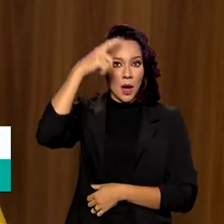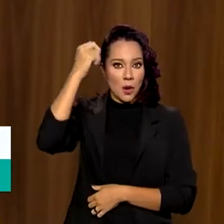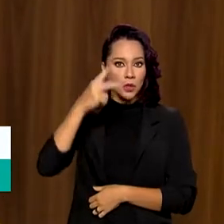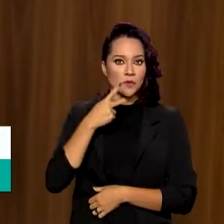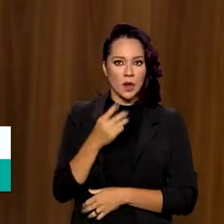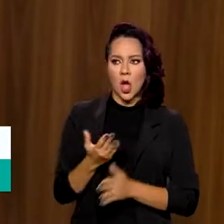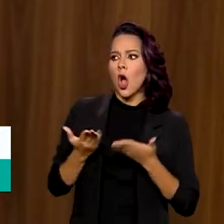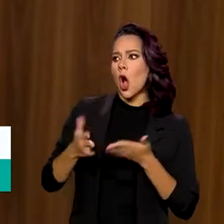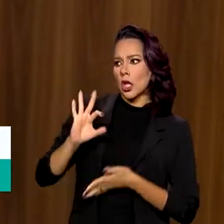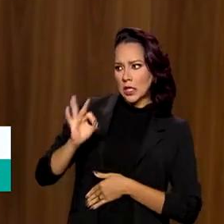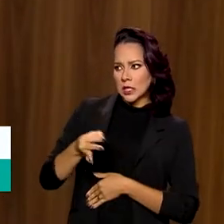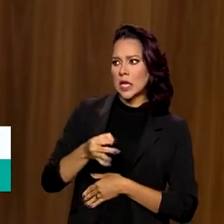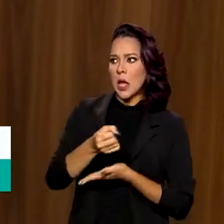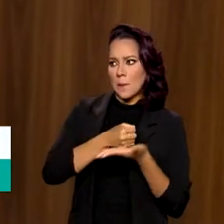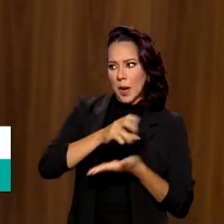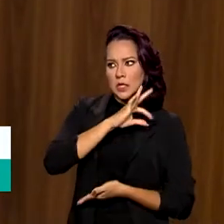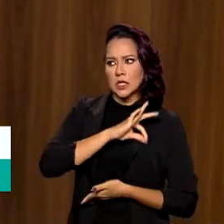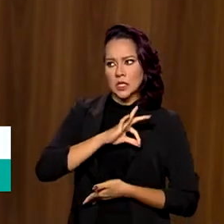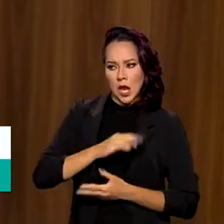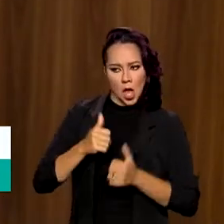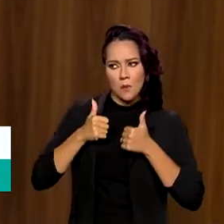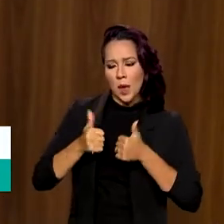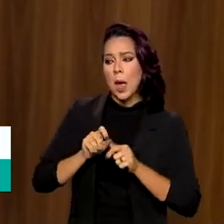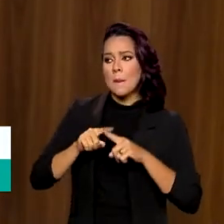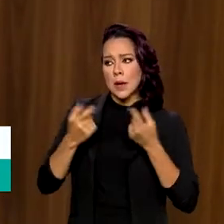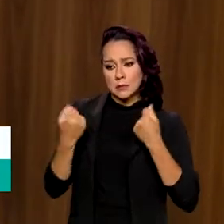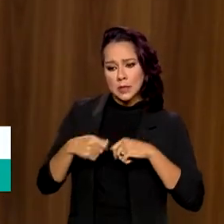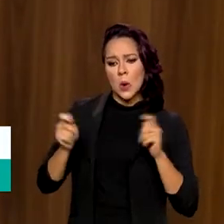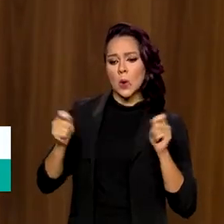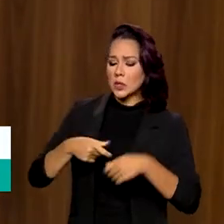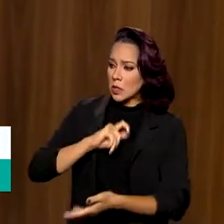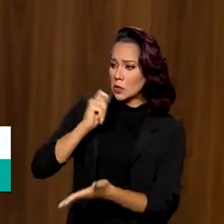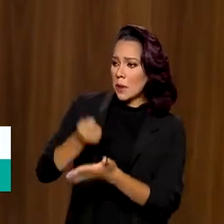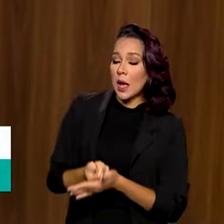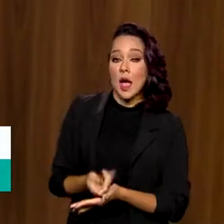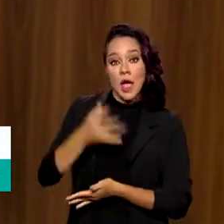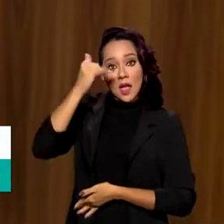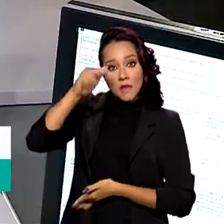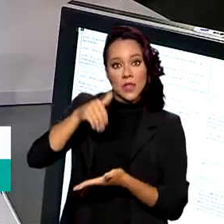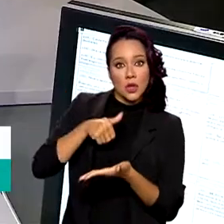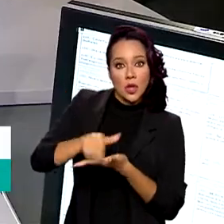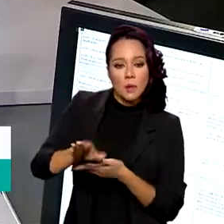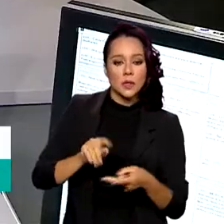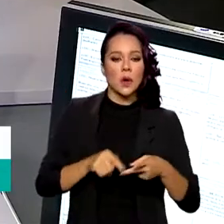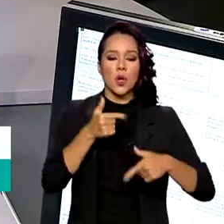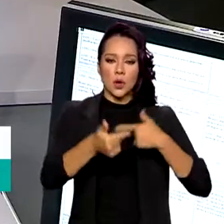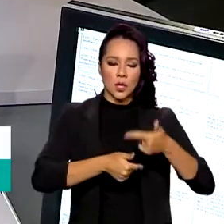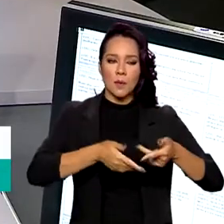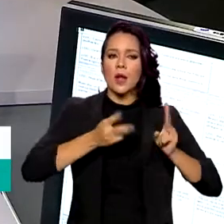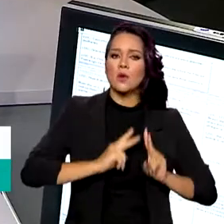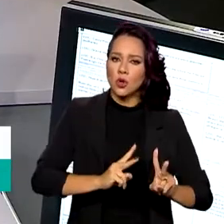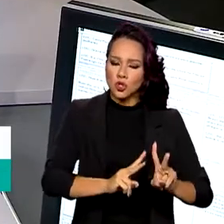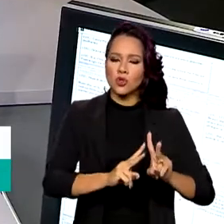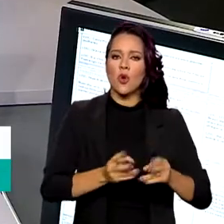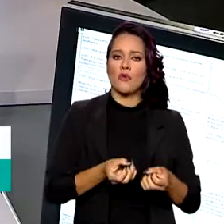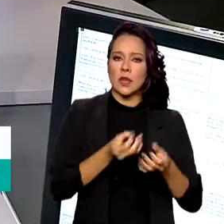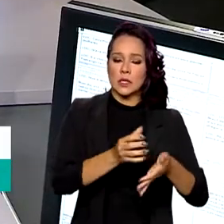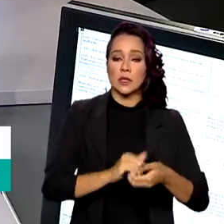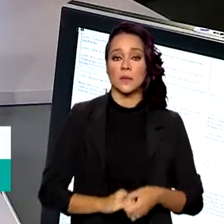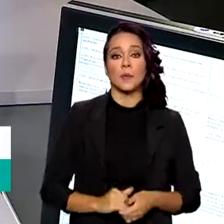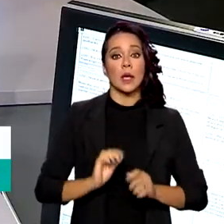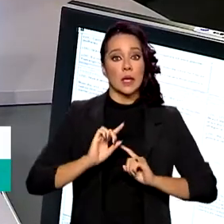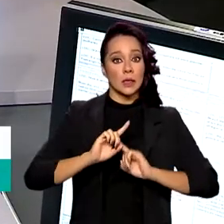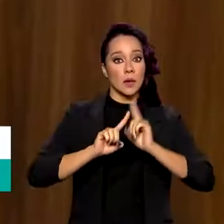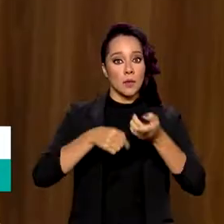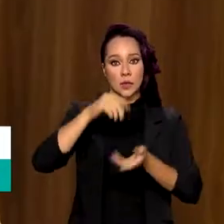olha eu sou a favor desse piso desde que se tenha condições para isso né que não haja demissões e que o serviço continue a ser oferecido é